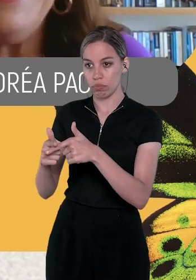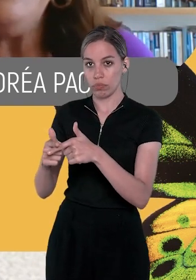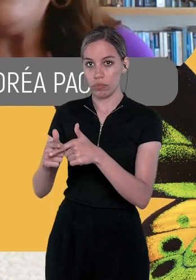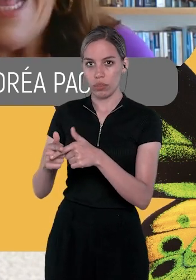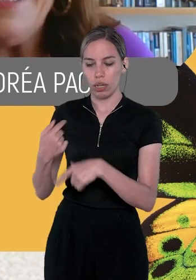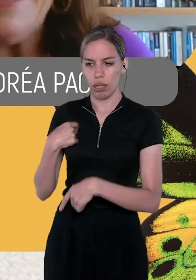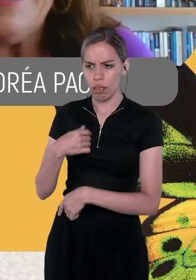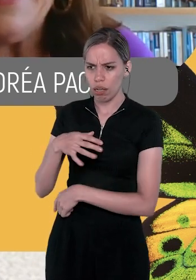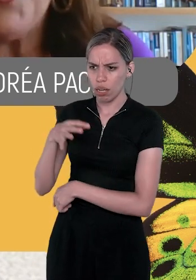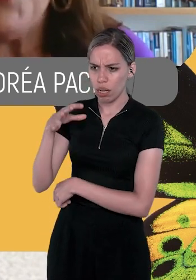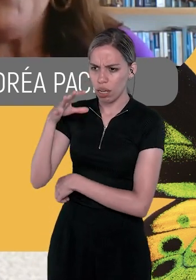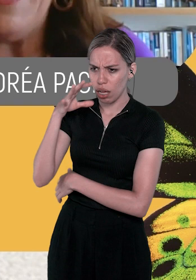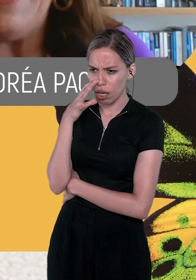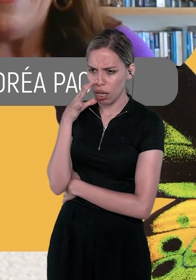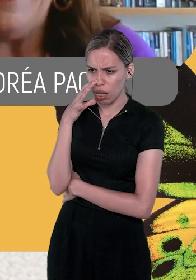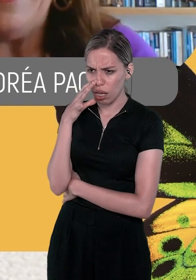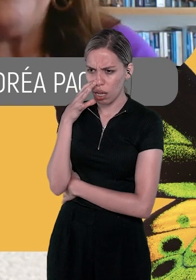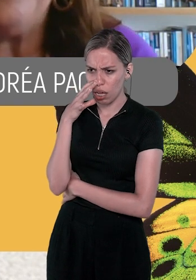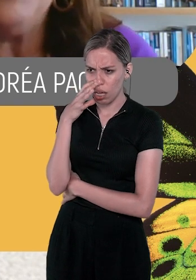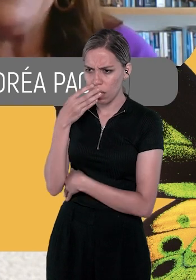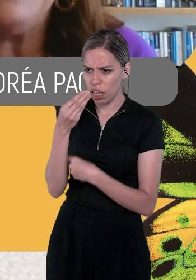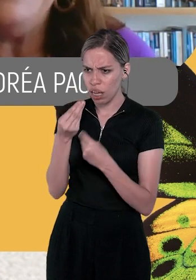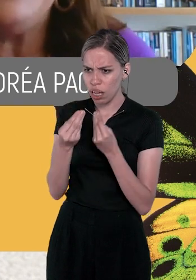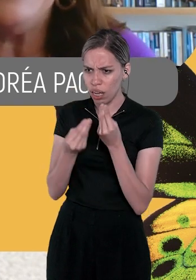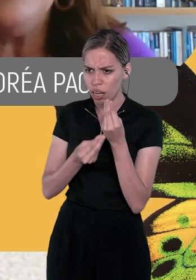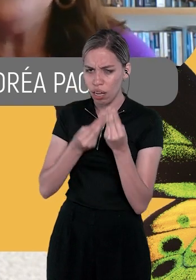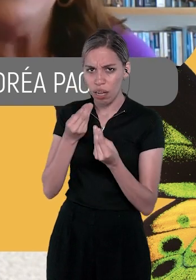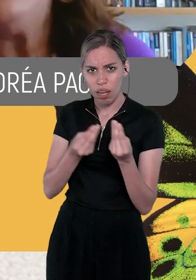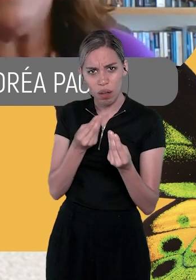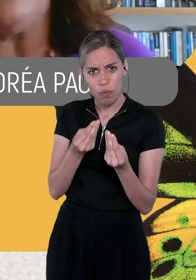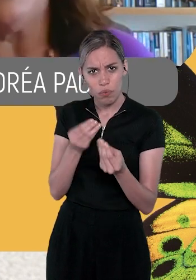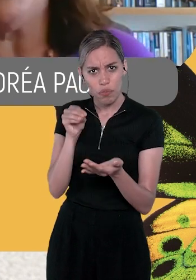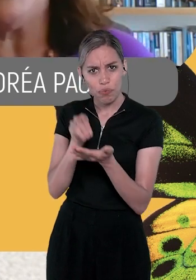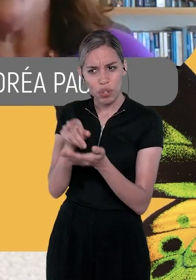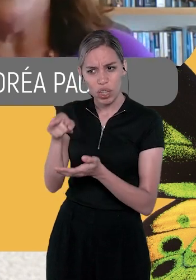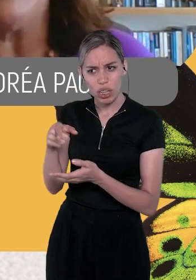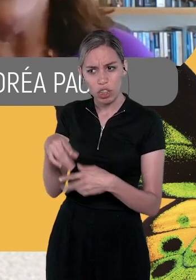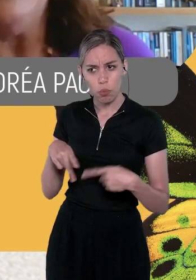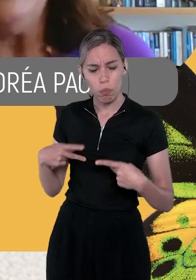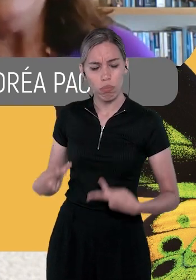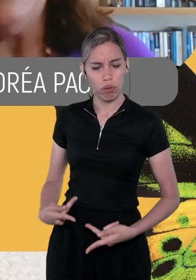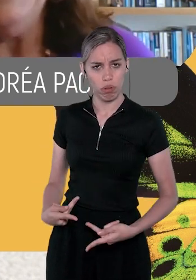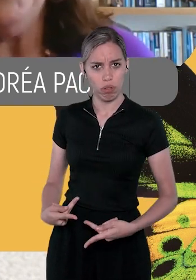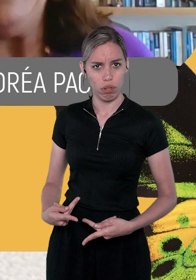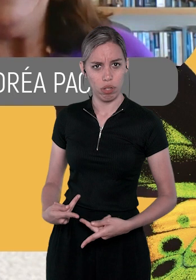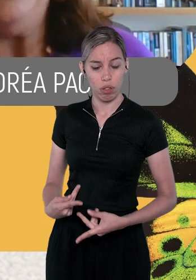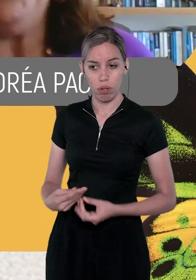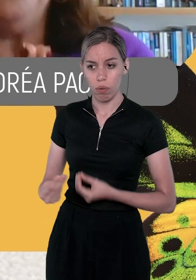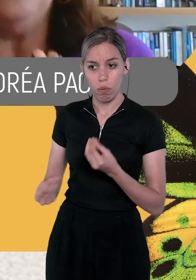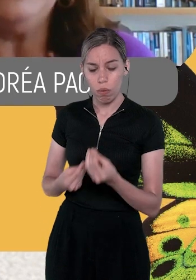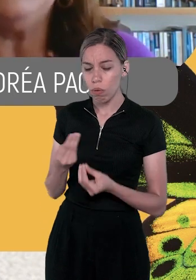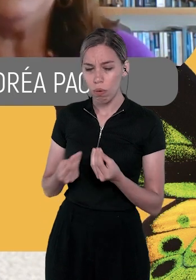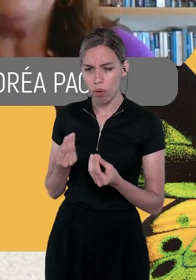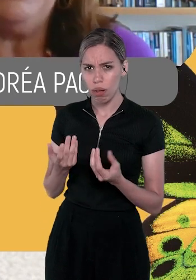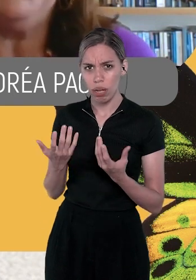moralmente indignada com a falta de densidade humana daquelas pessoas. Então, foi